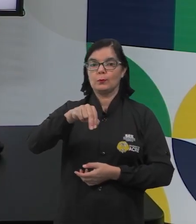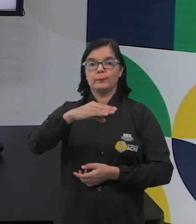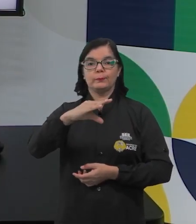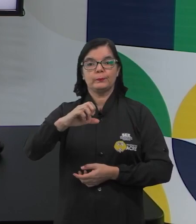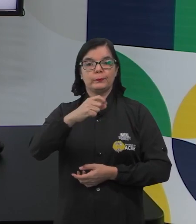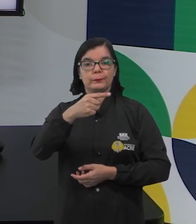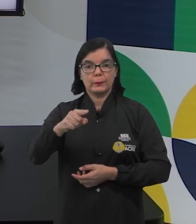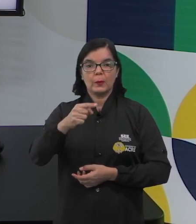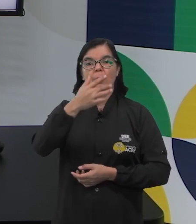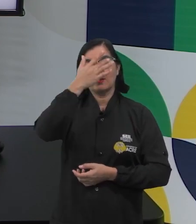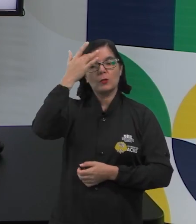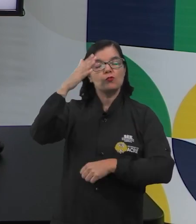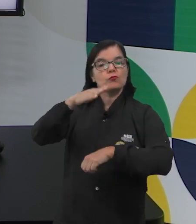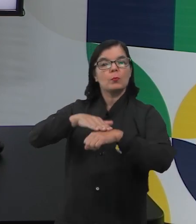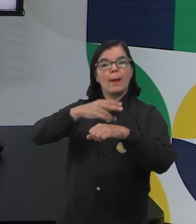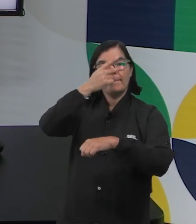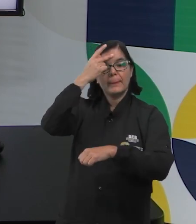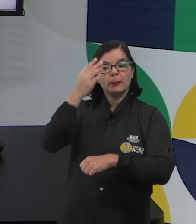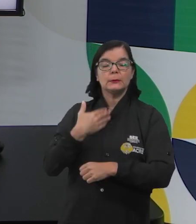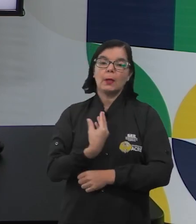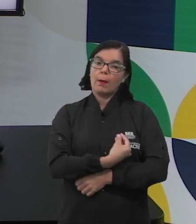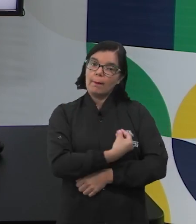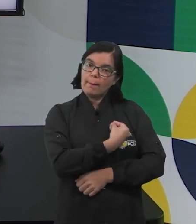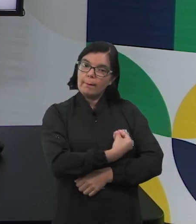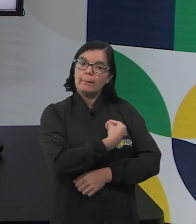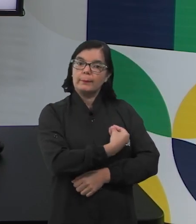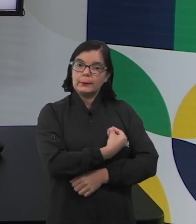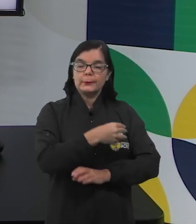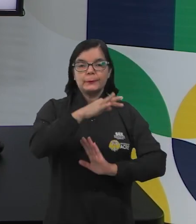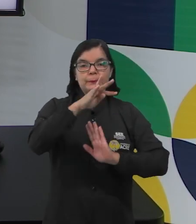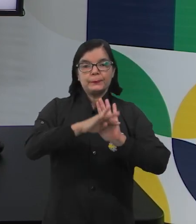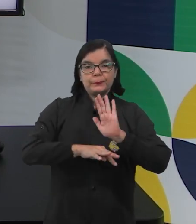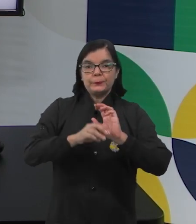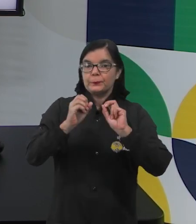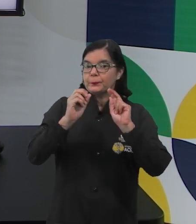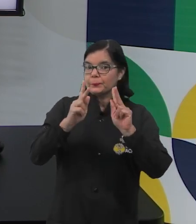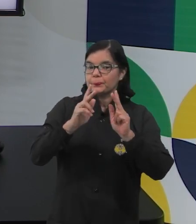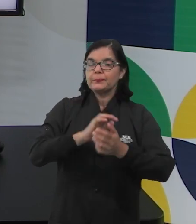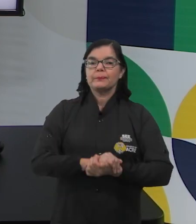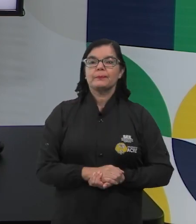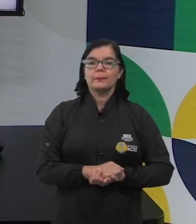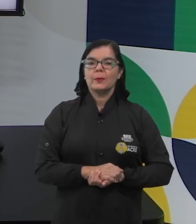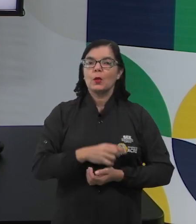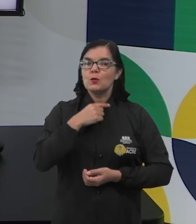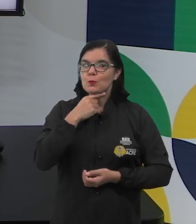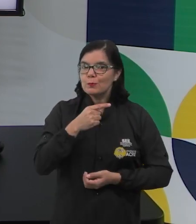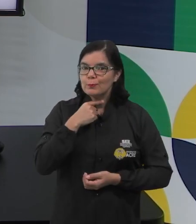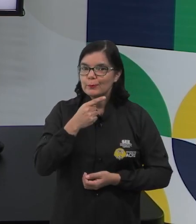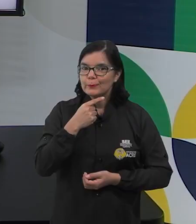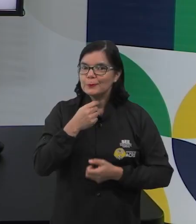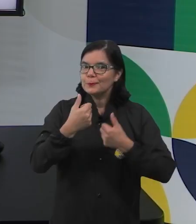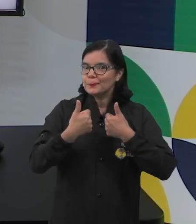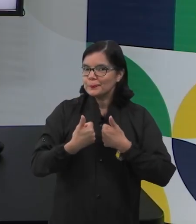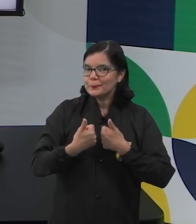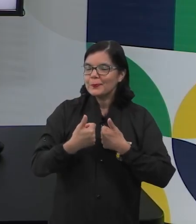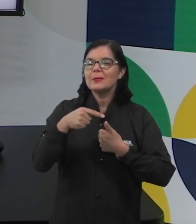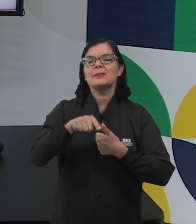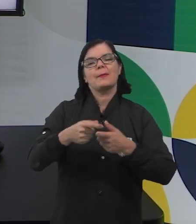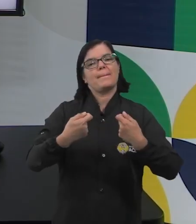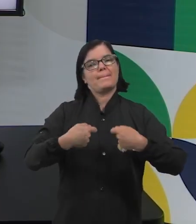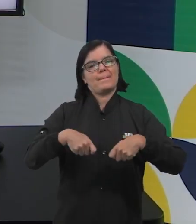a pessoa, o interlocutor, a participar desse texto. Ok? Alguma dúvida? Tudo certo? Se